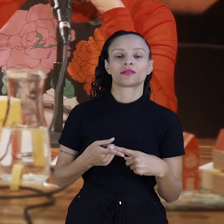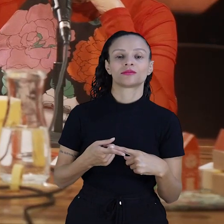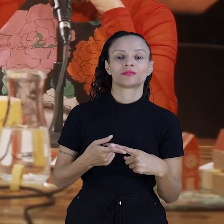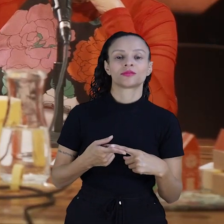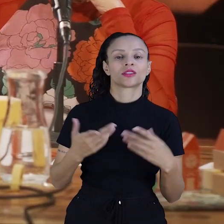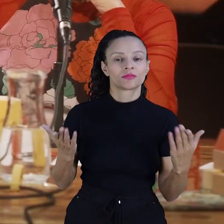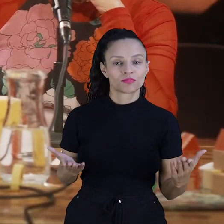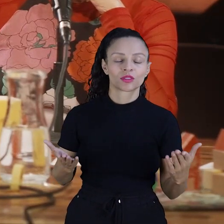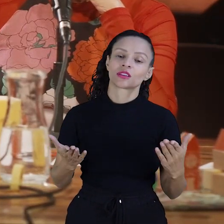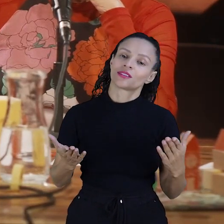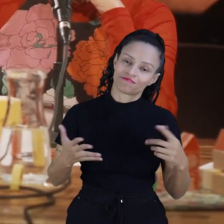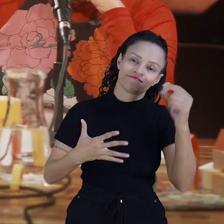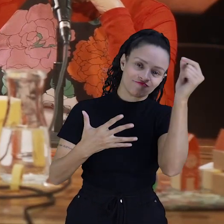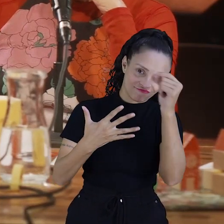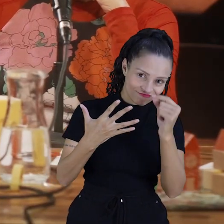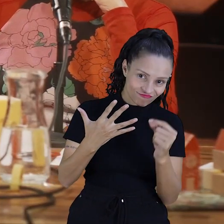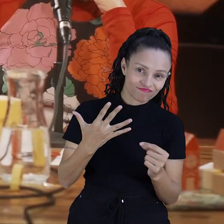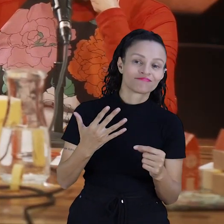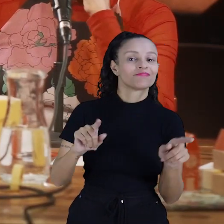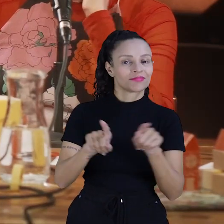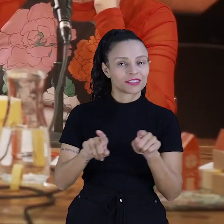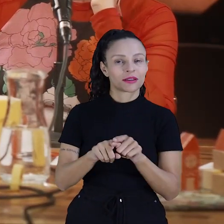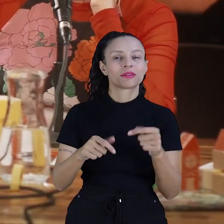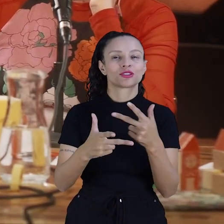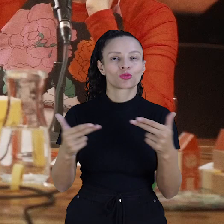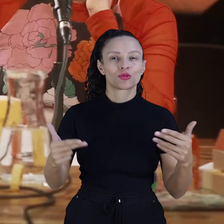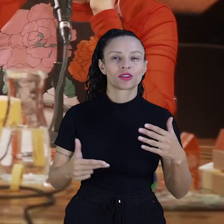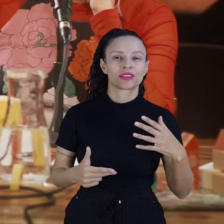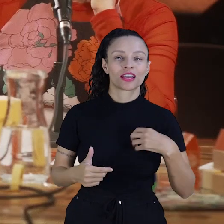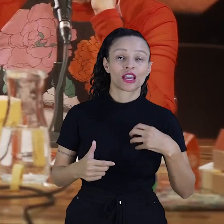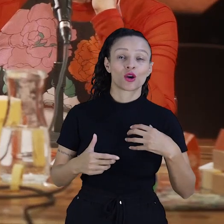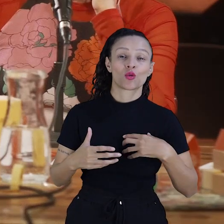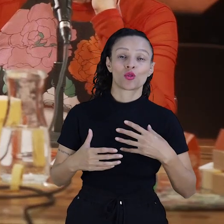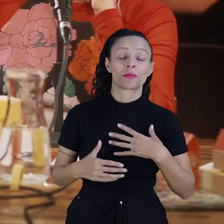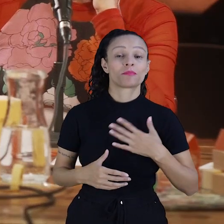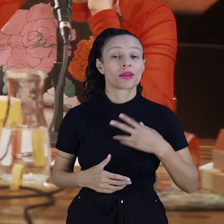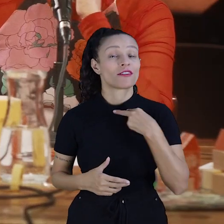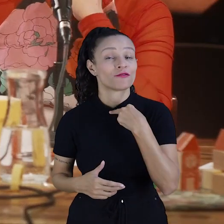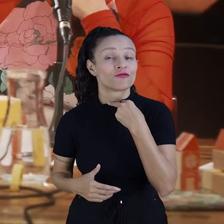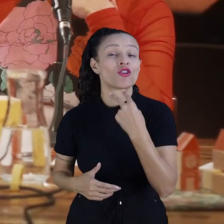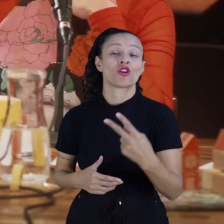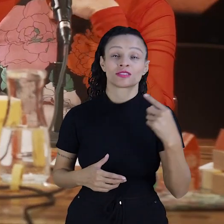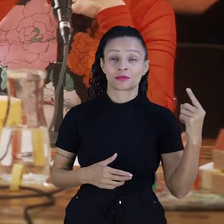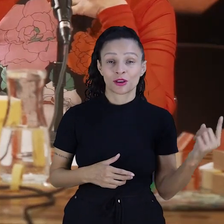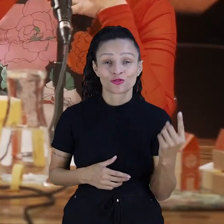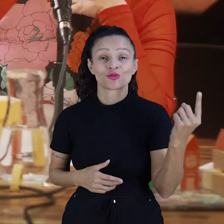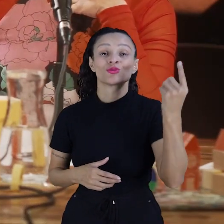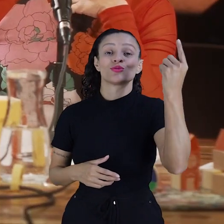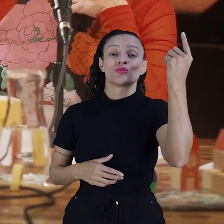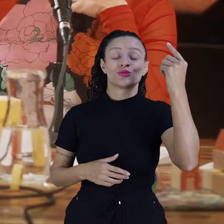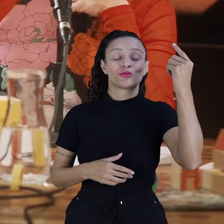além disso tudo eu tenho essa coisa do meu volume, né, da minha voz, da minha altura, do